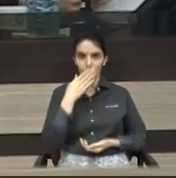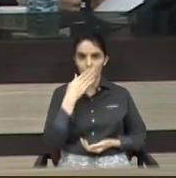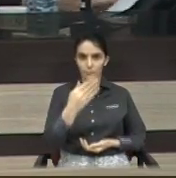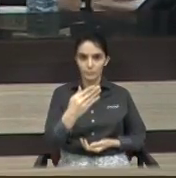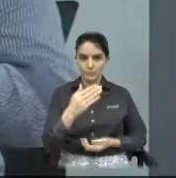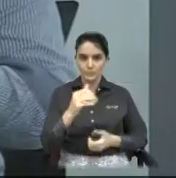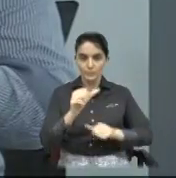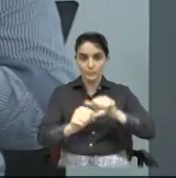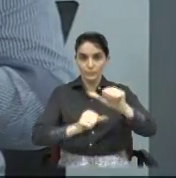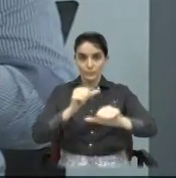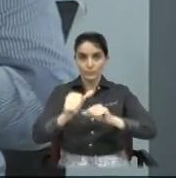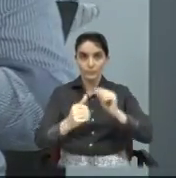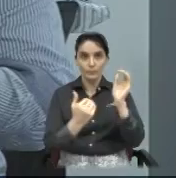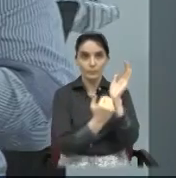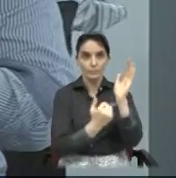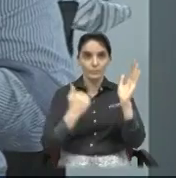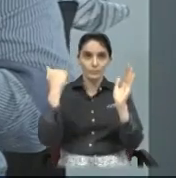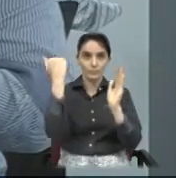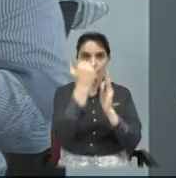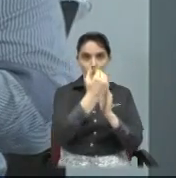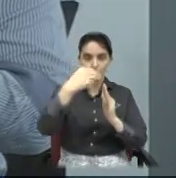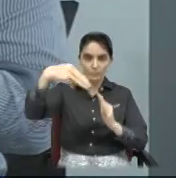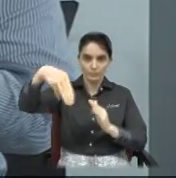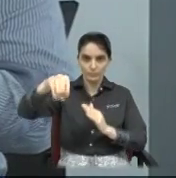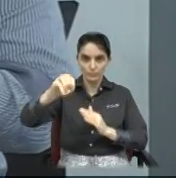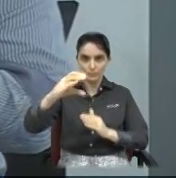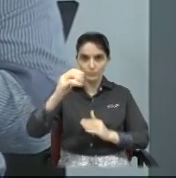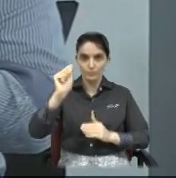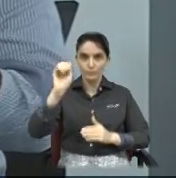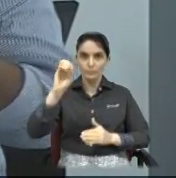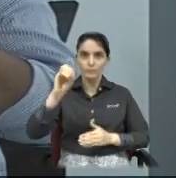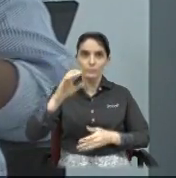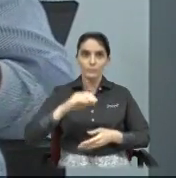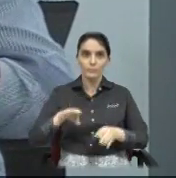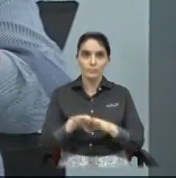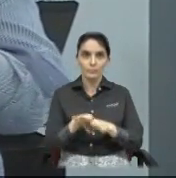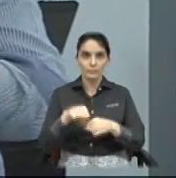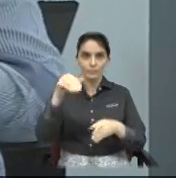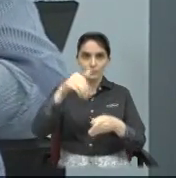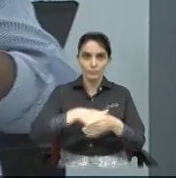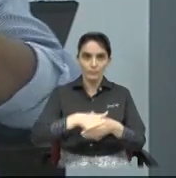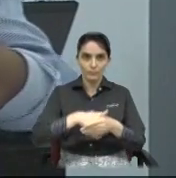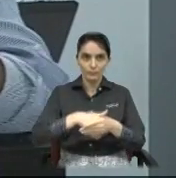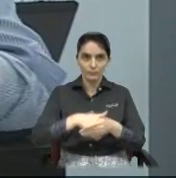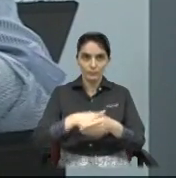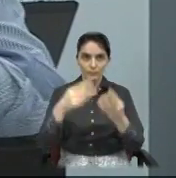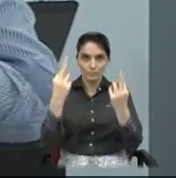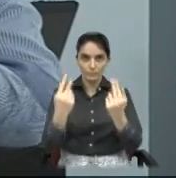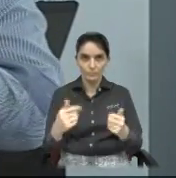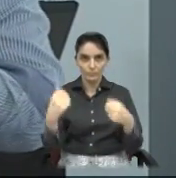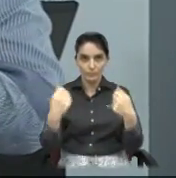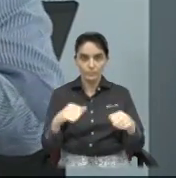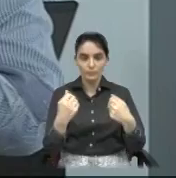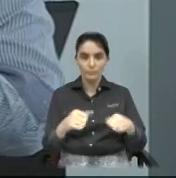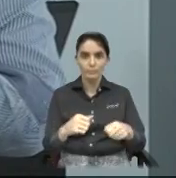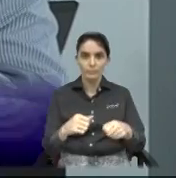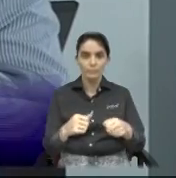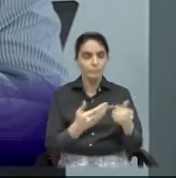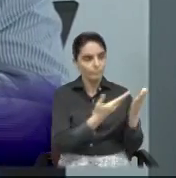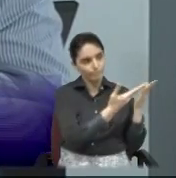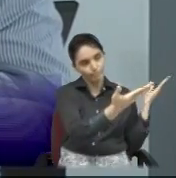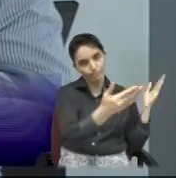da pauta para nós lermos as moções e poder estar votando de acordo com a necessidade e o pessoal que se encontra